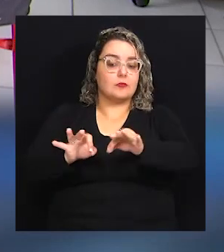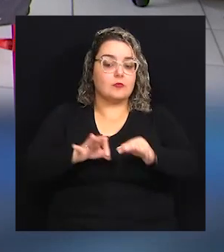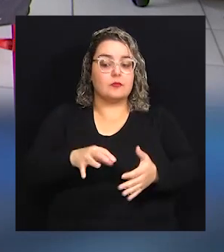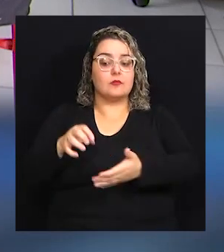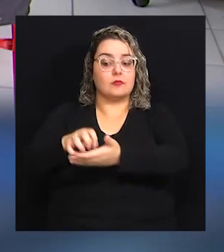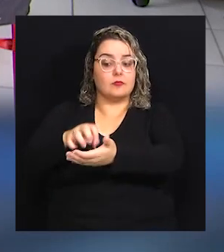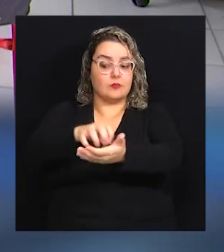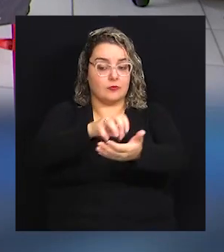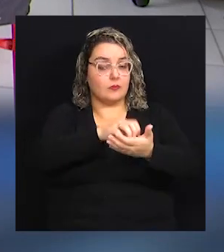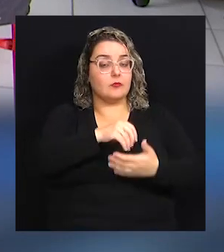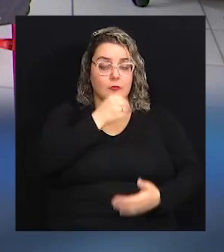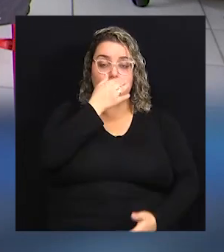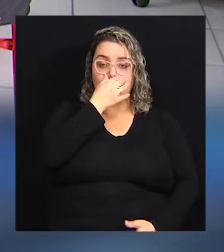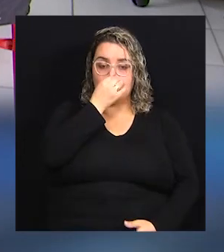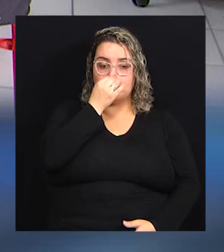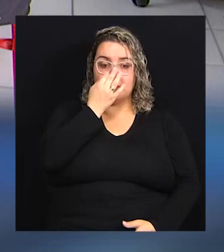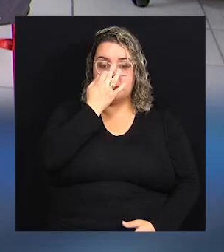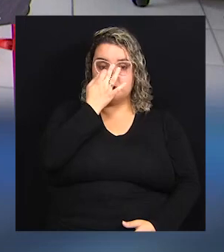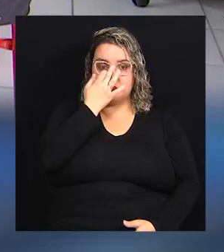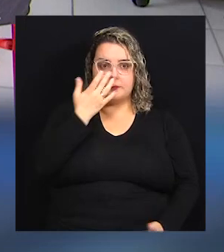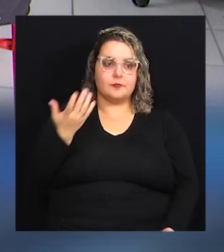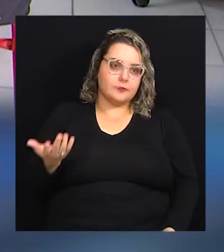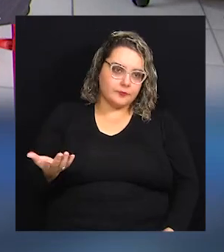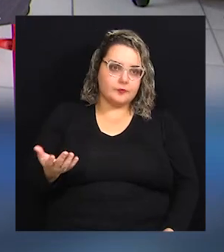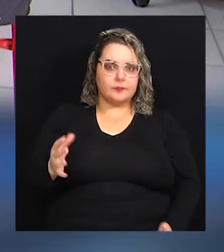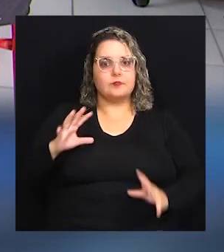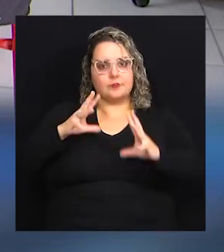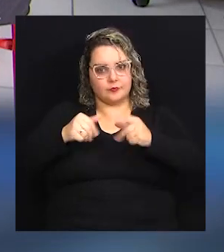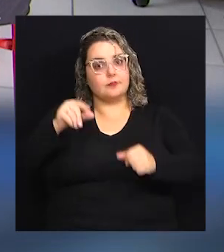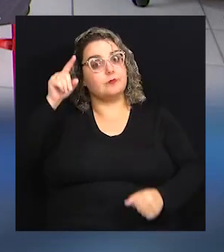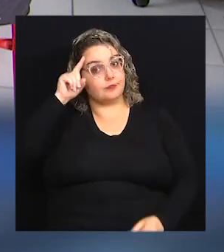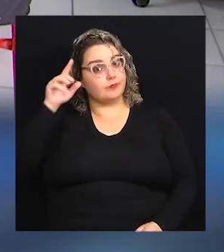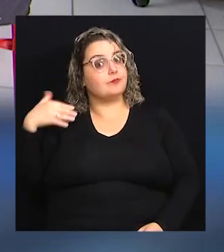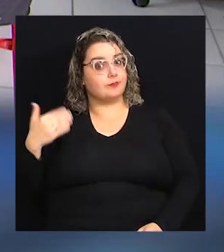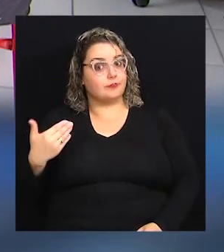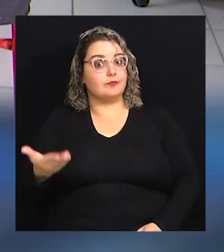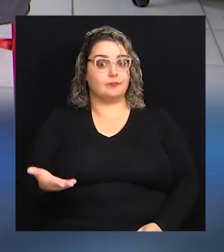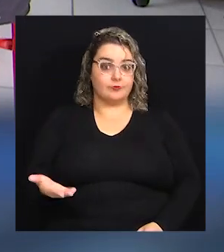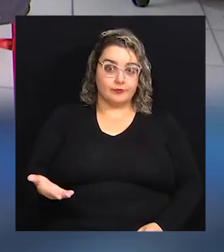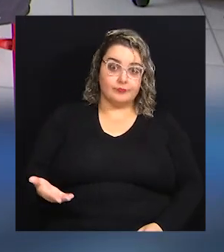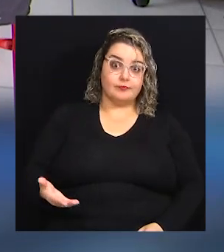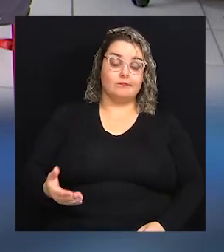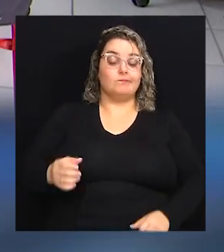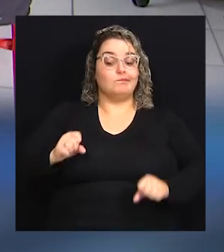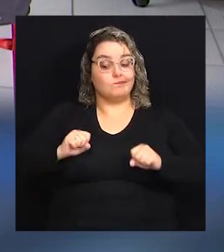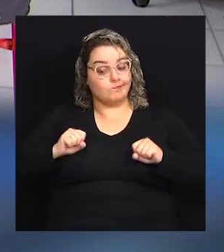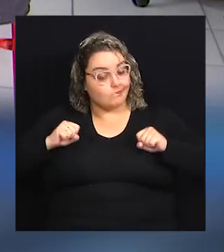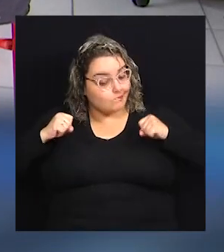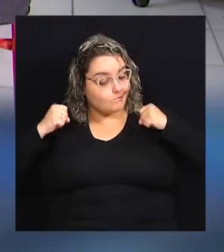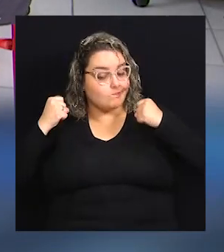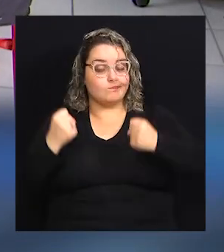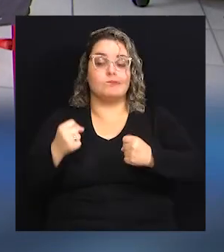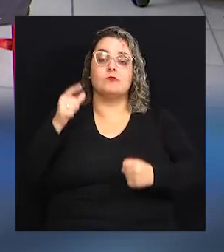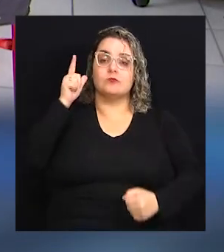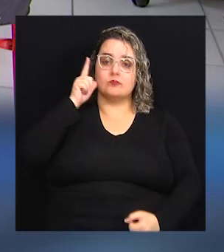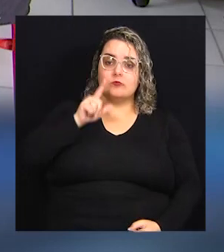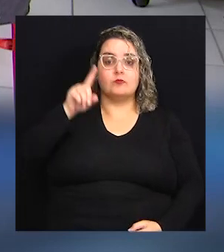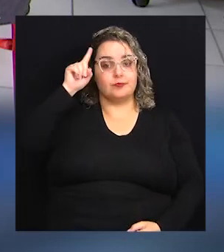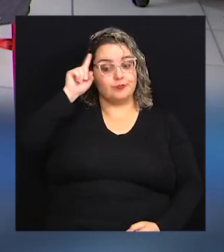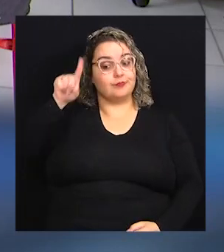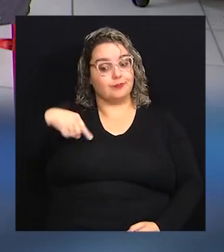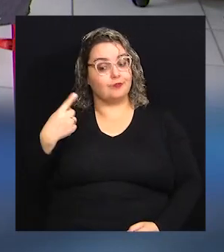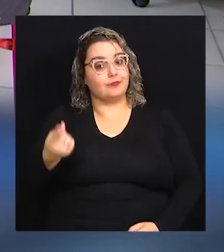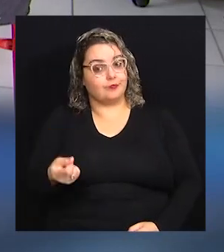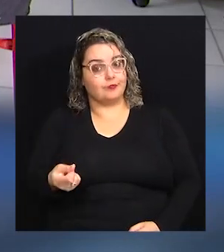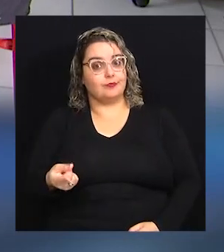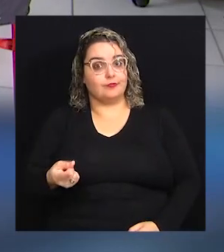nesse sentido, vivem todo dia matando o leão para conseguir o do